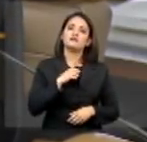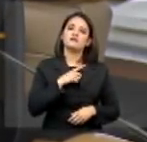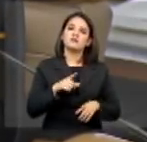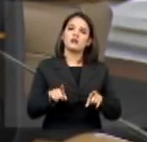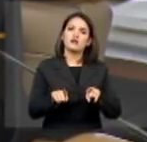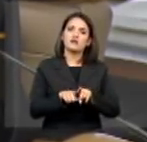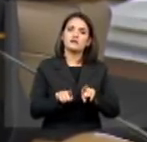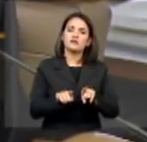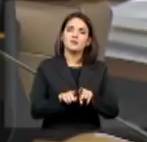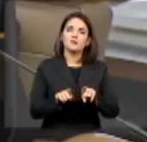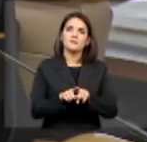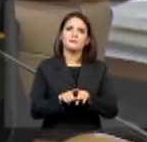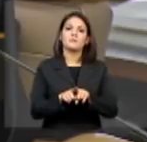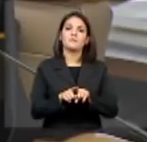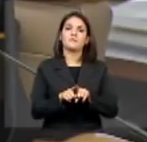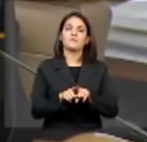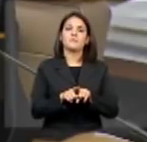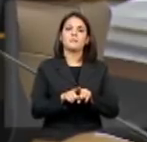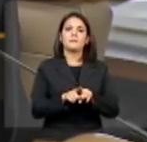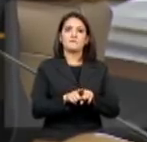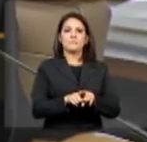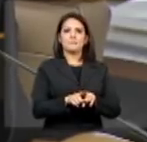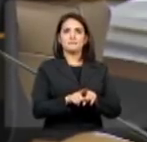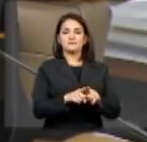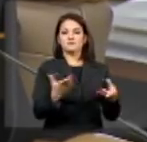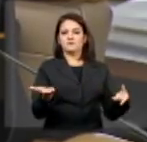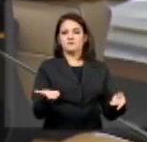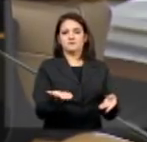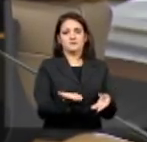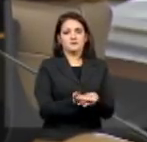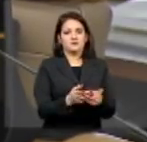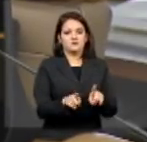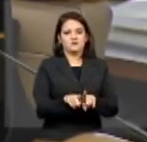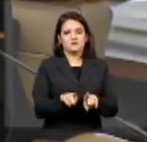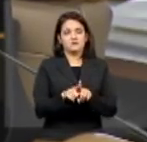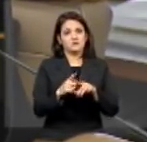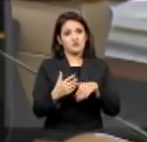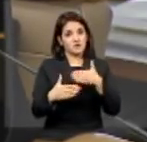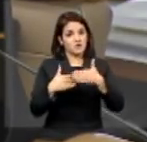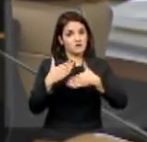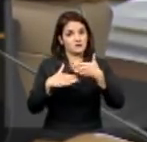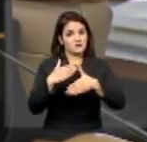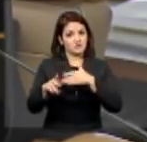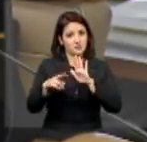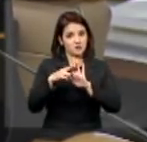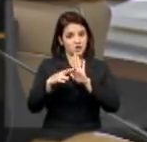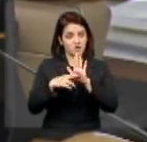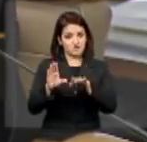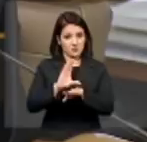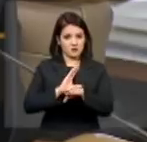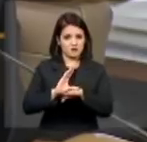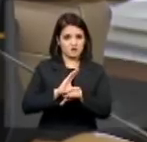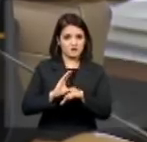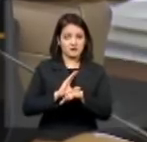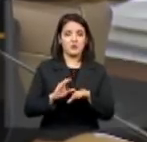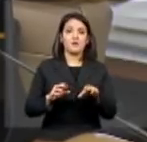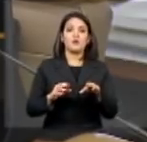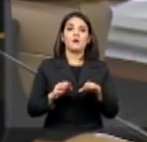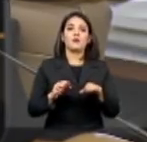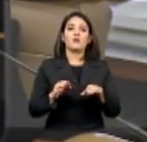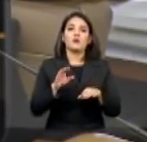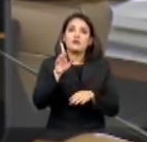projeção direta imediata de princípios e regras portanto normas constitucionais a partir das quais